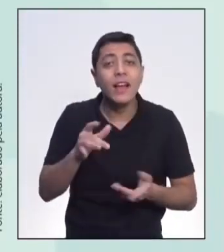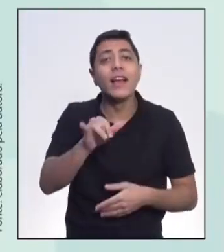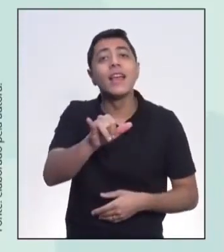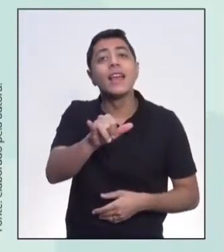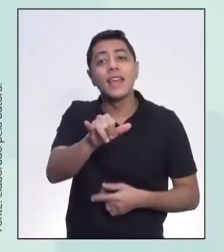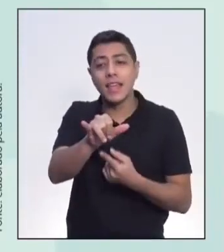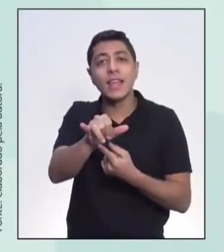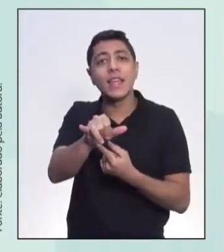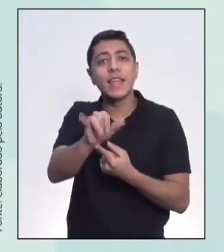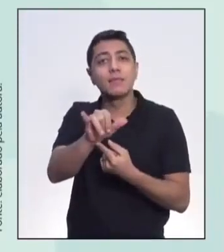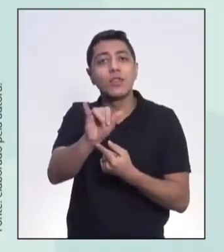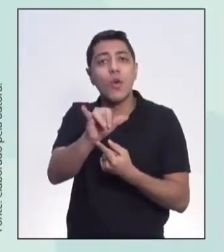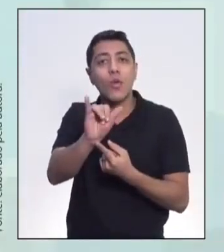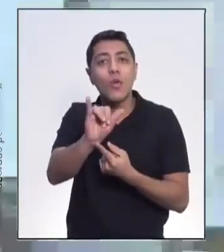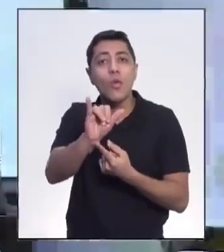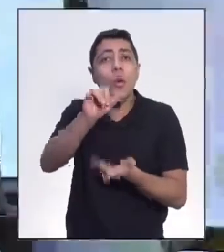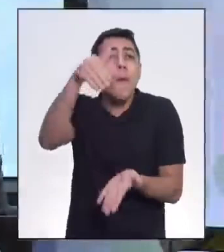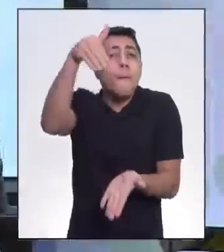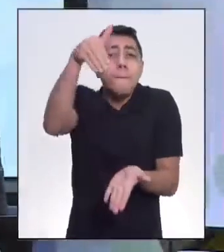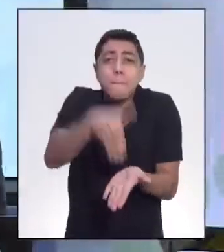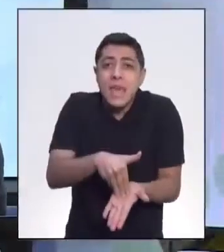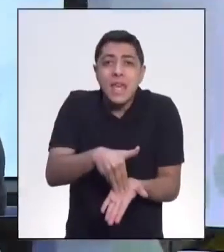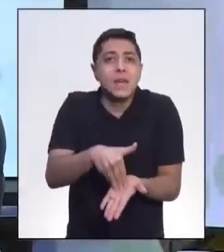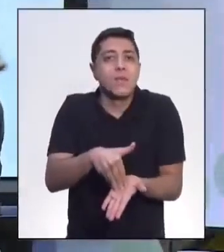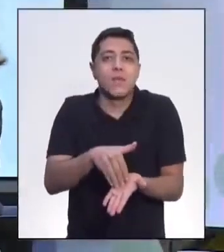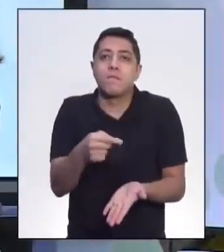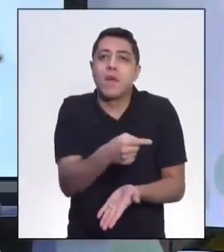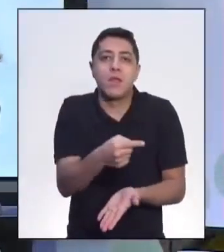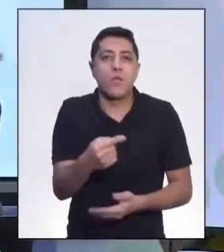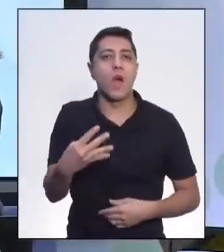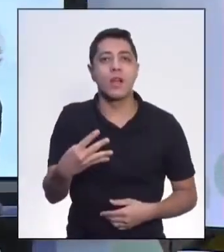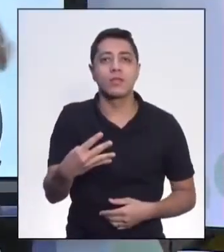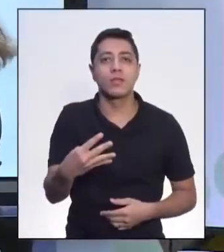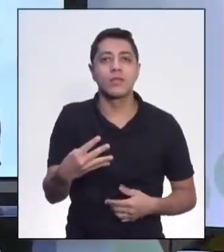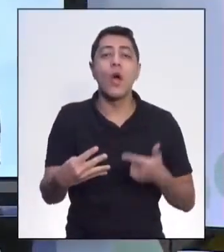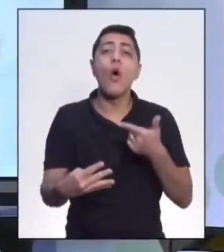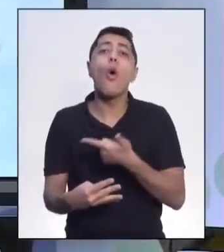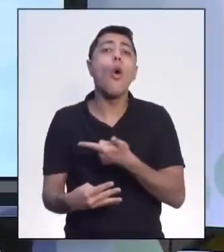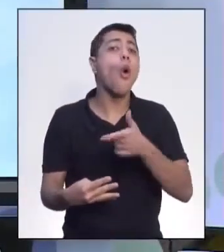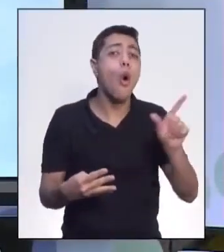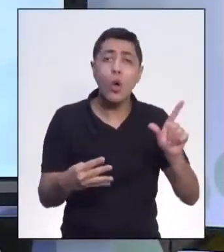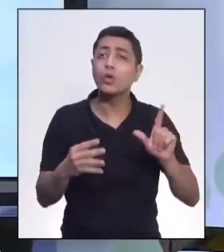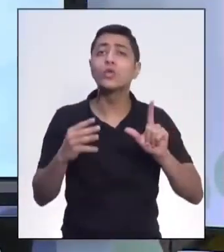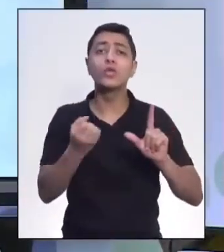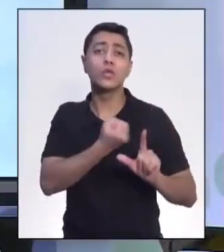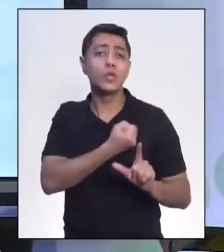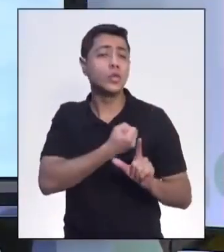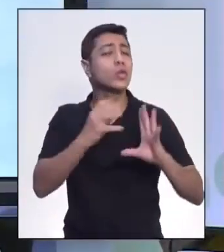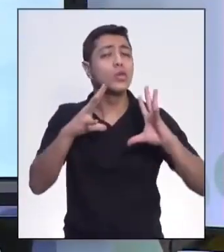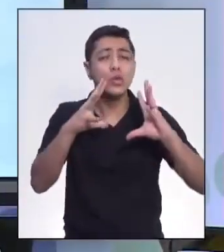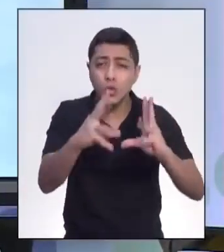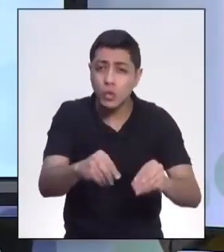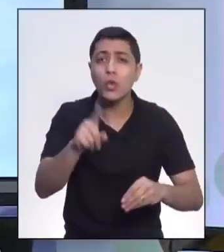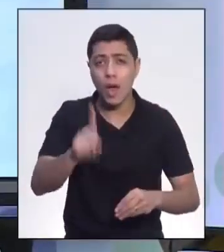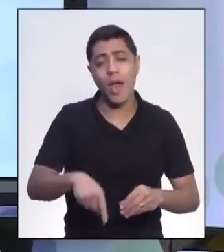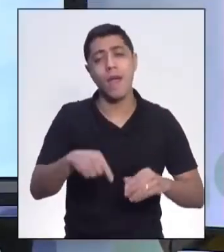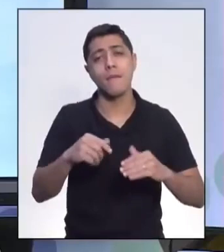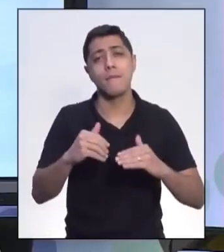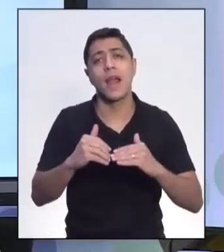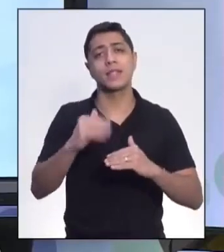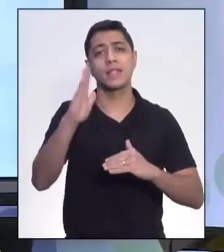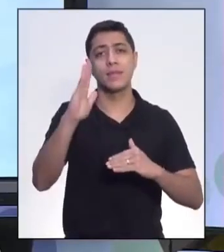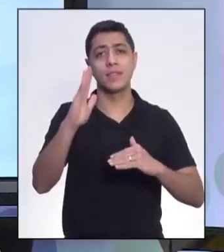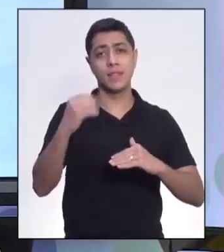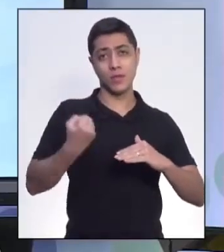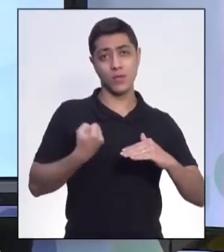famoso ponto de mínimo. Então, todos os valores vão estar acima do meu ponto de mínimo. Ponto de mínimo é o menor valor possível.